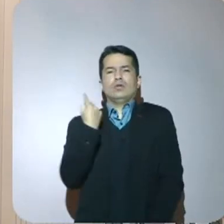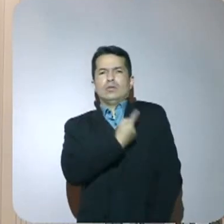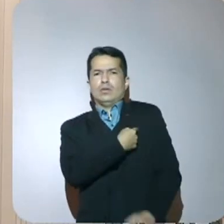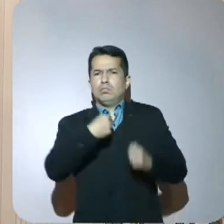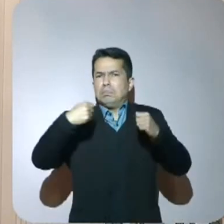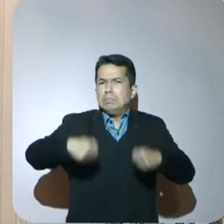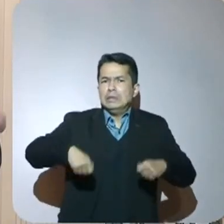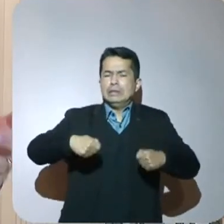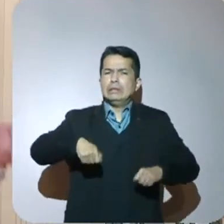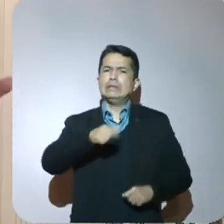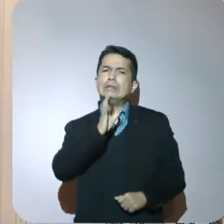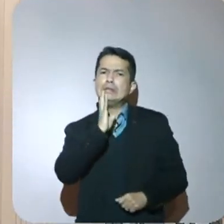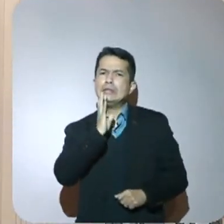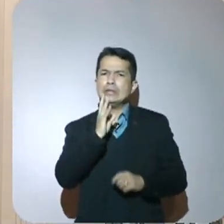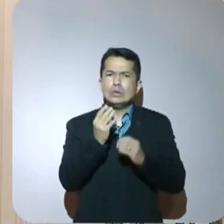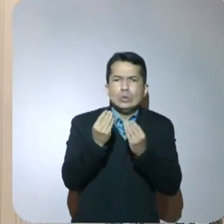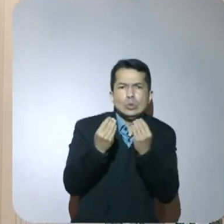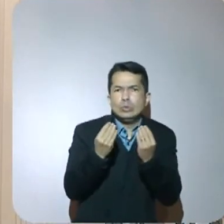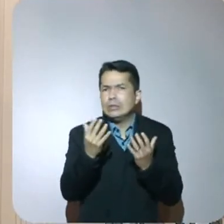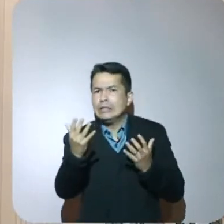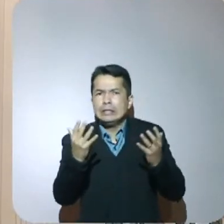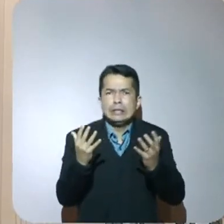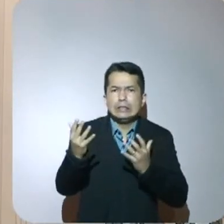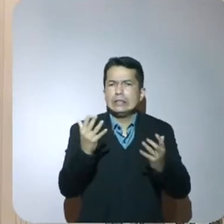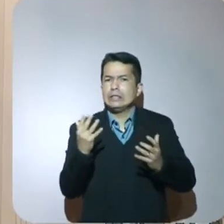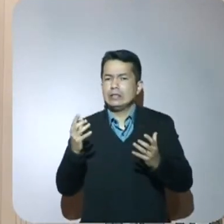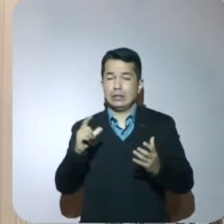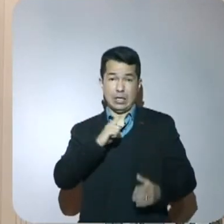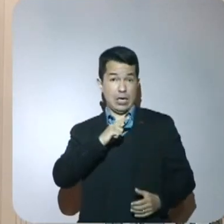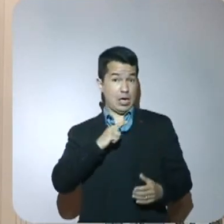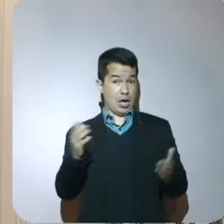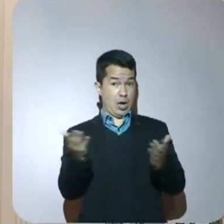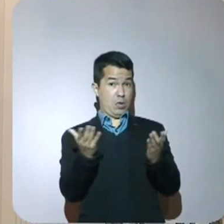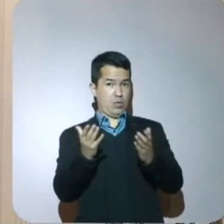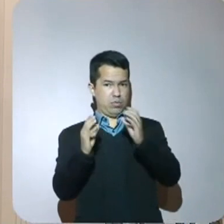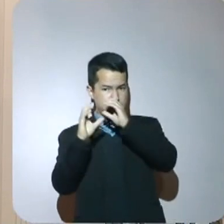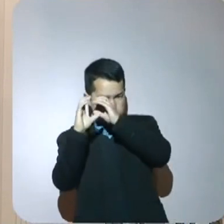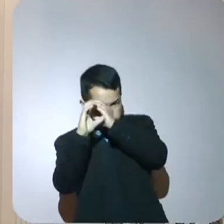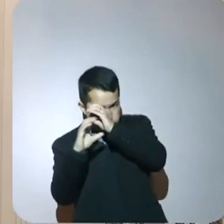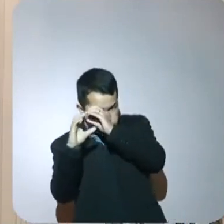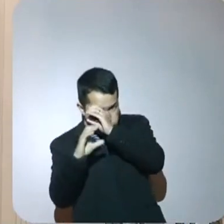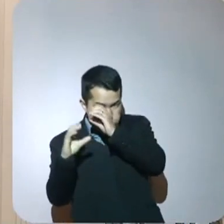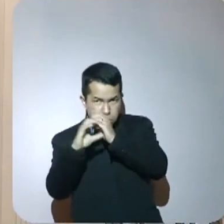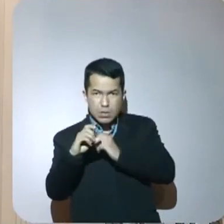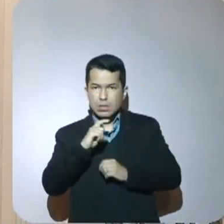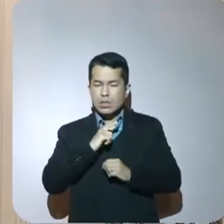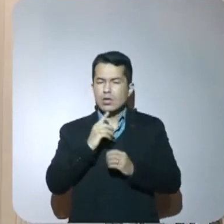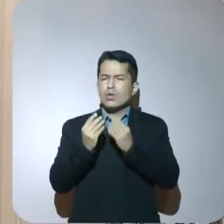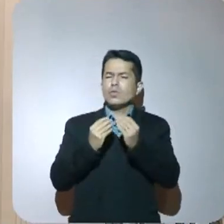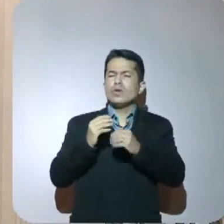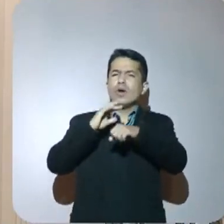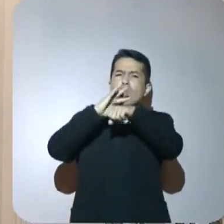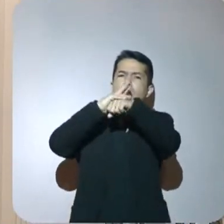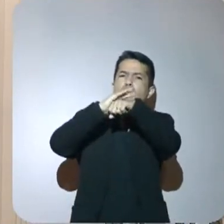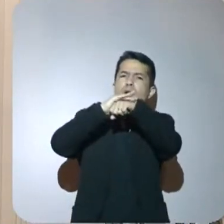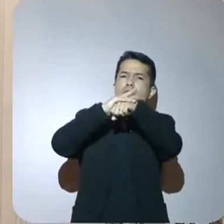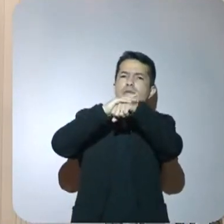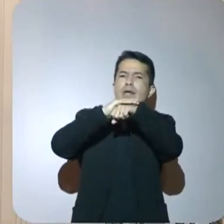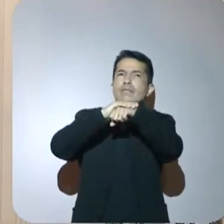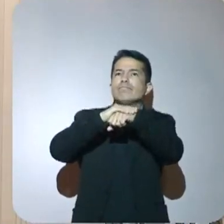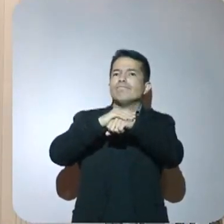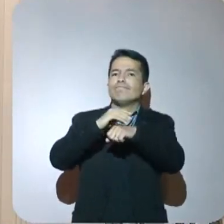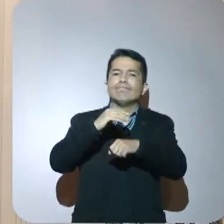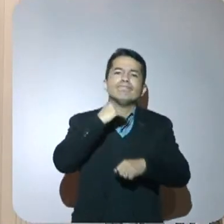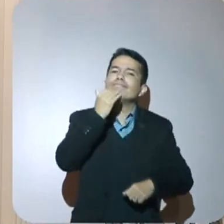tem desafiado a ciência médica, são as chamadas doenças autoimunes. É interessante isso,